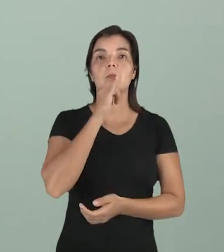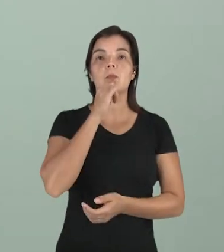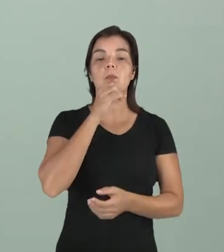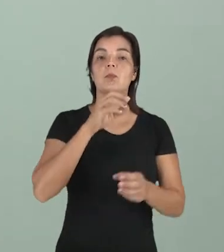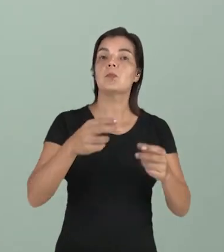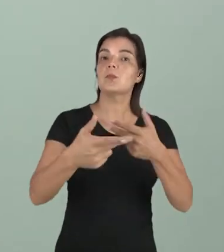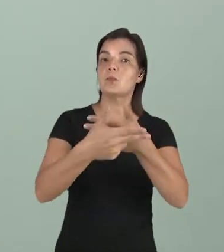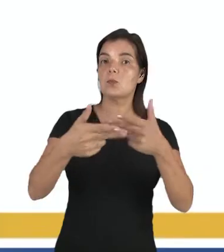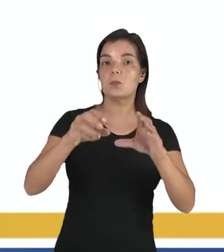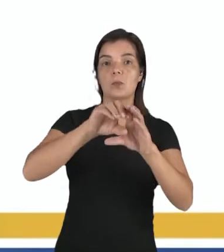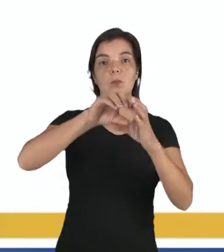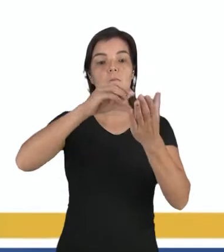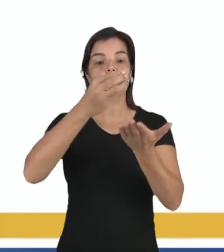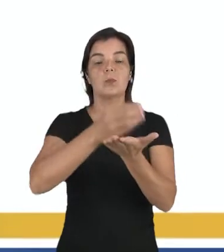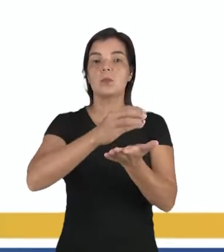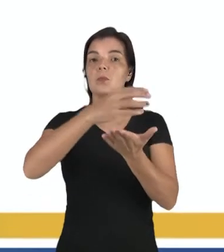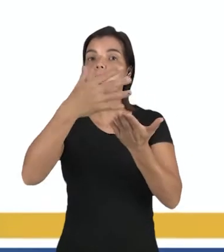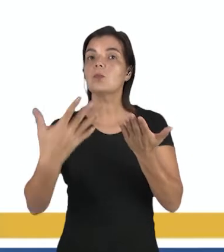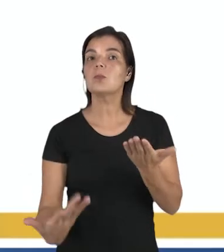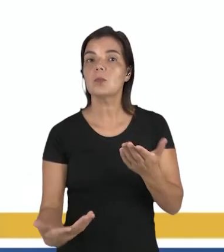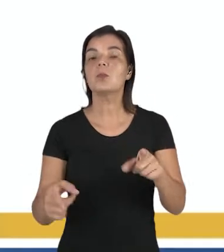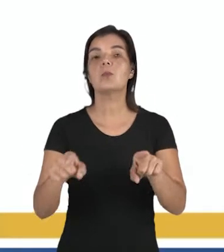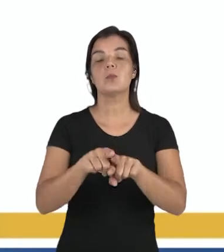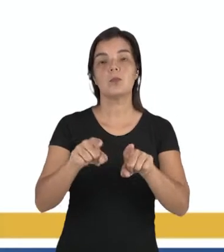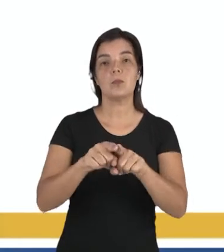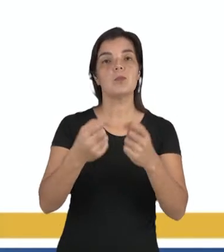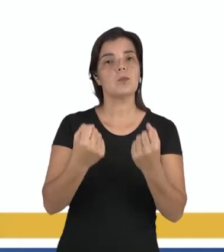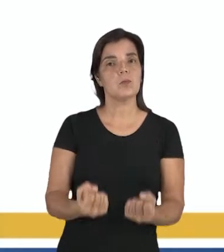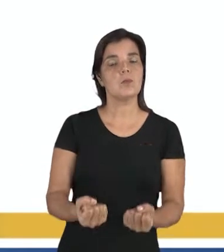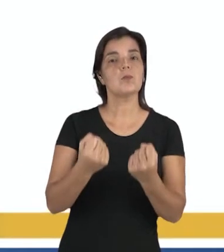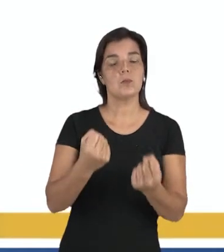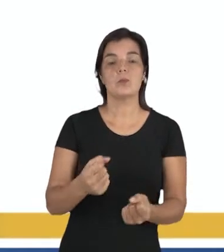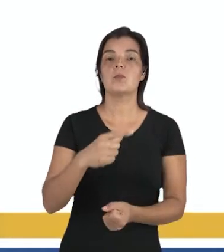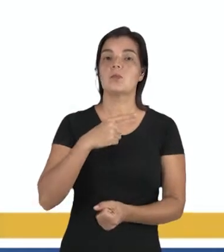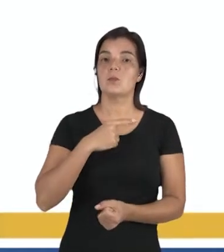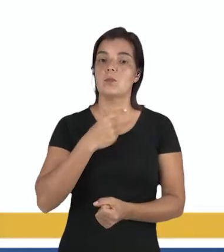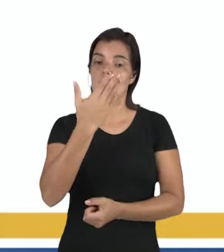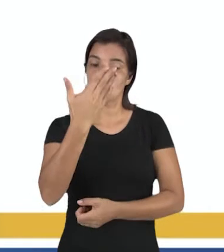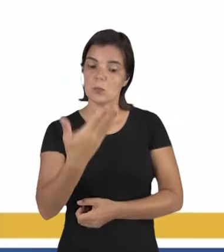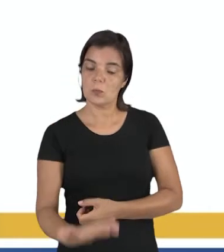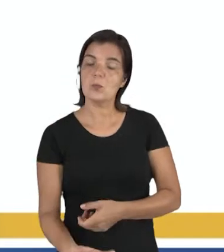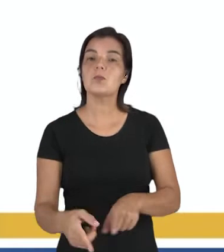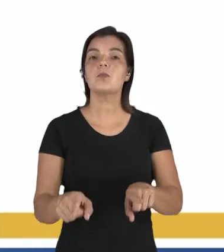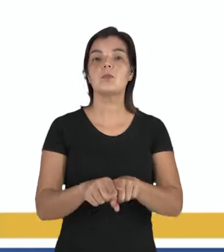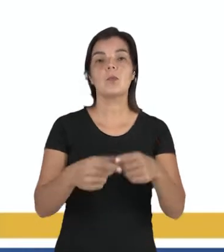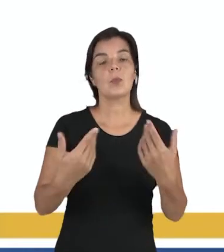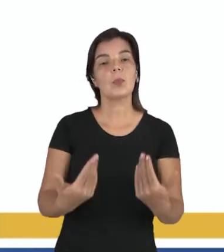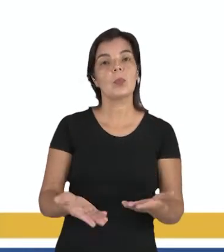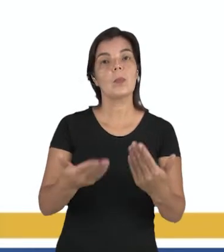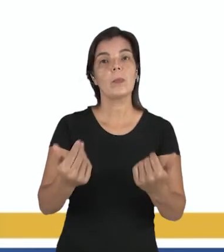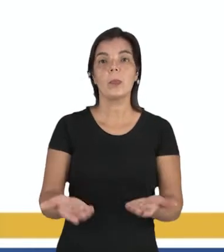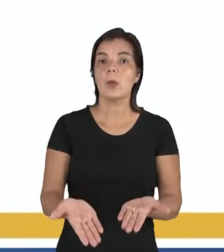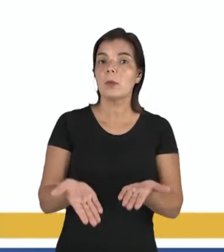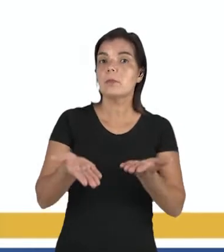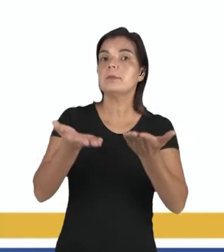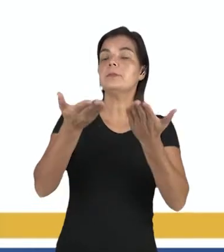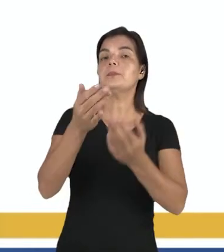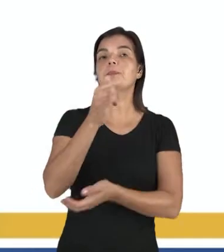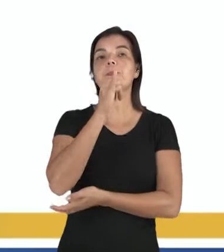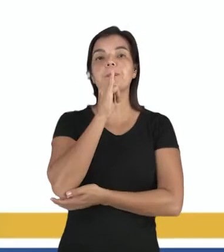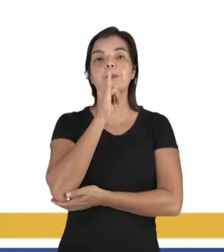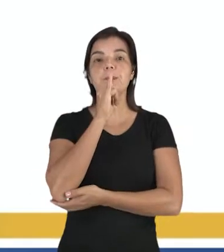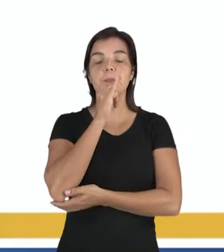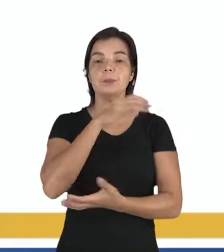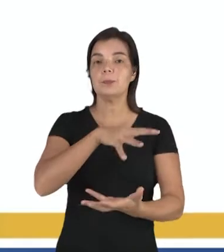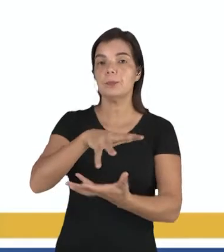corpos, Aristóteles dizia que há corpos pesados que tendem para baixo e há corpos leves que tendem para cima. Por exemplo,